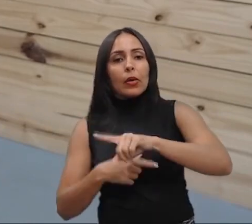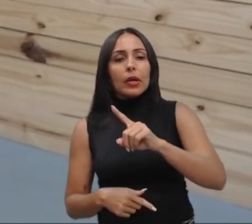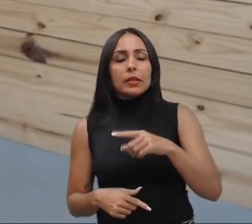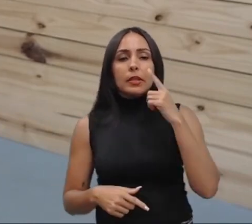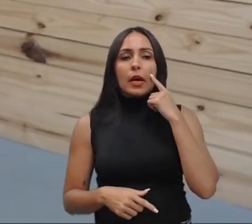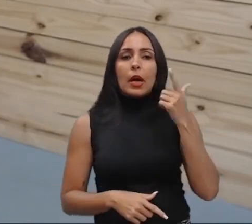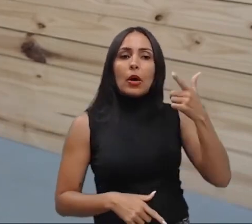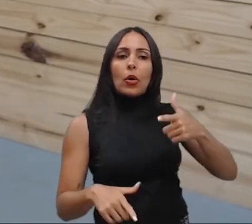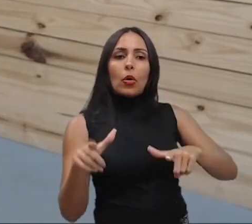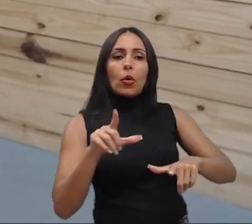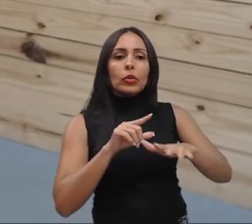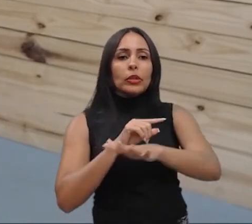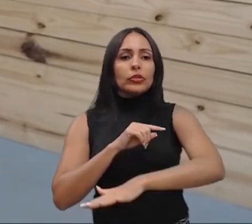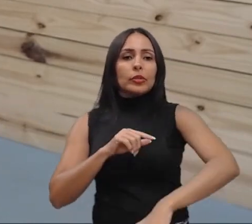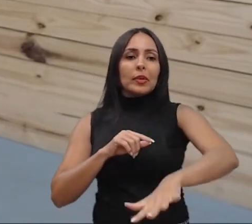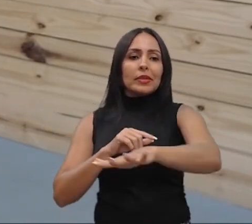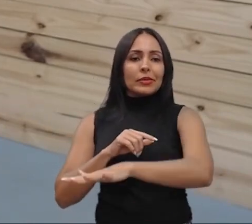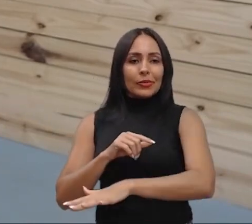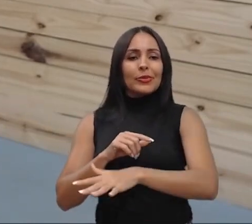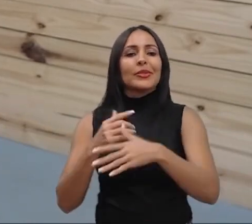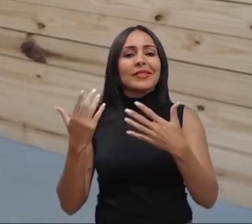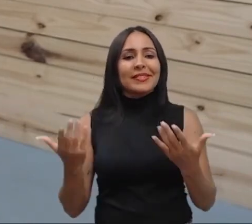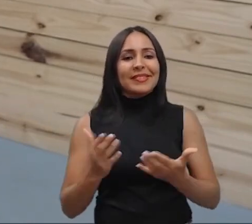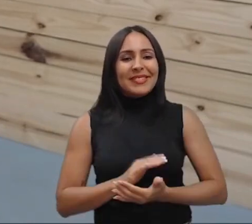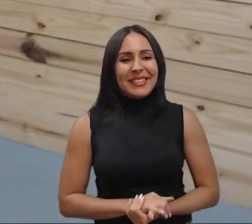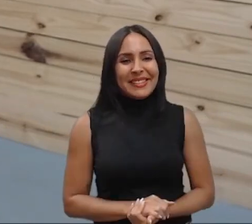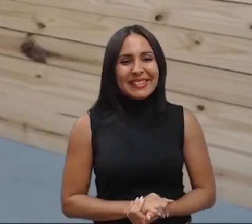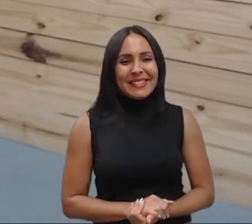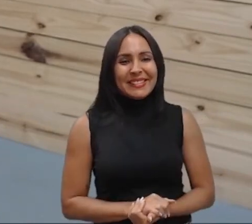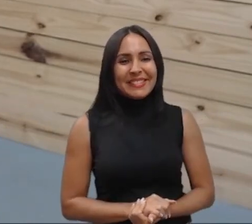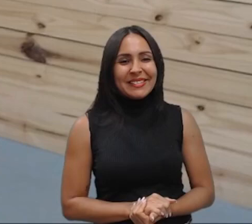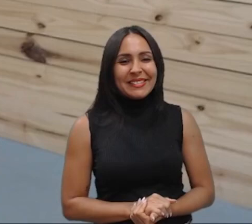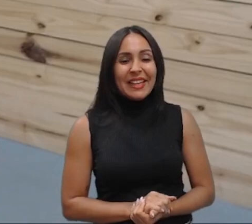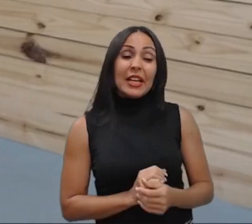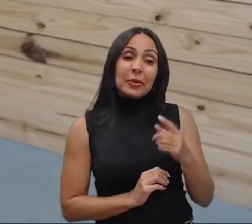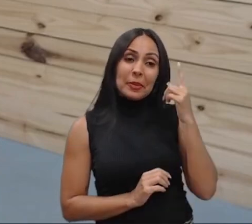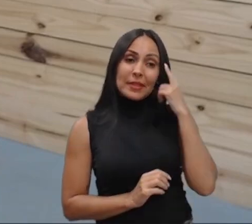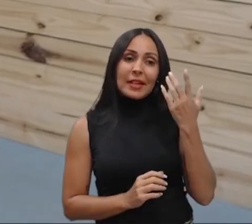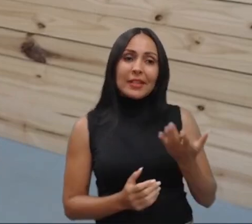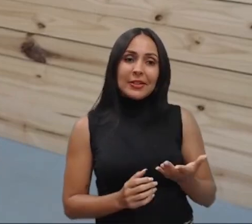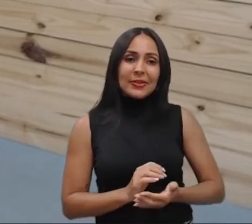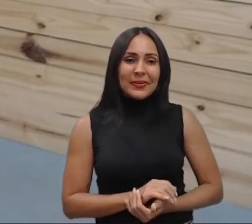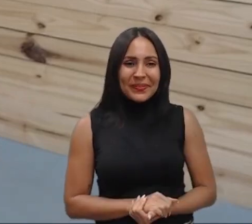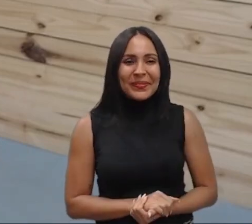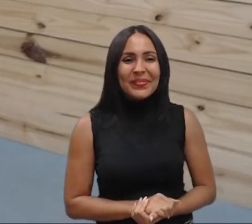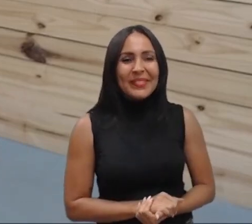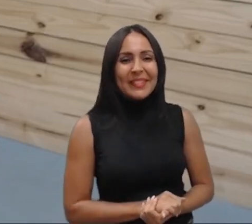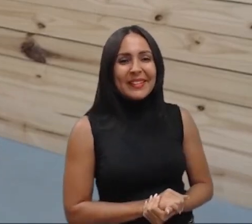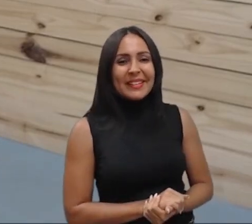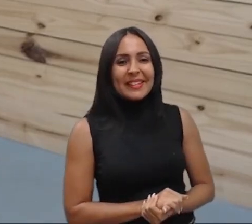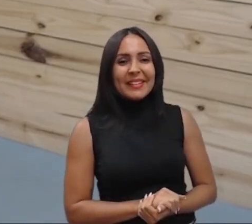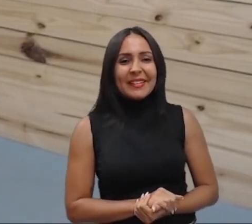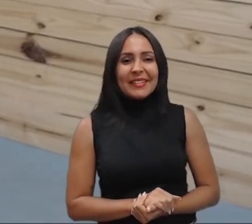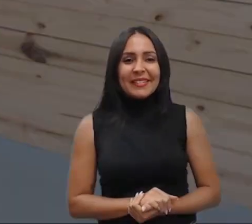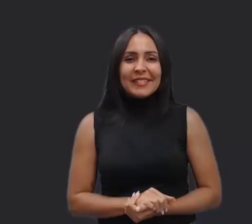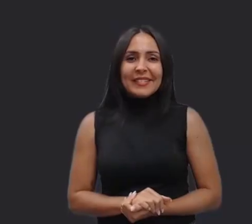outras dimensões muito maior do que esse espaço aqui. Então, pensa sobre isso e não deixe de dialogar com a gente.